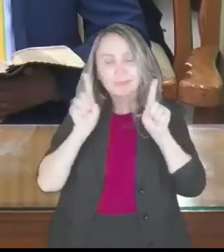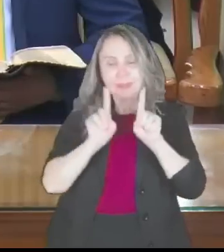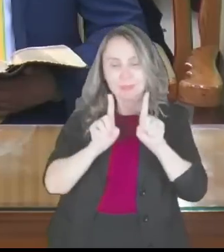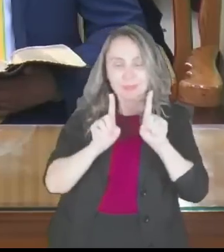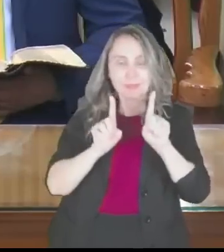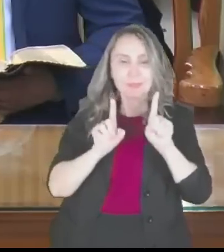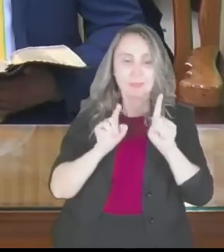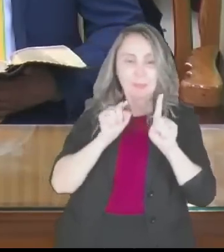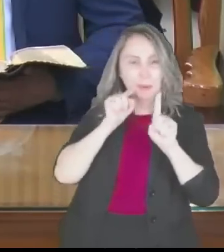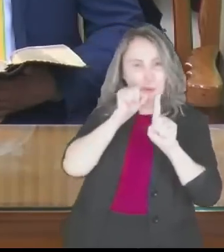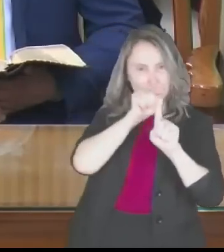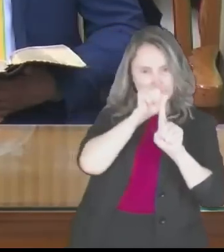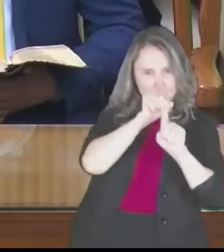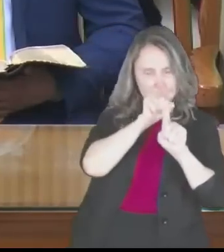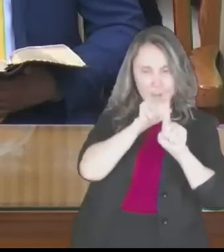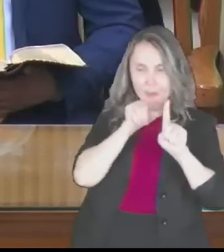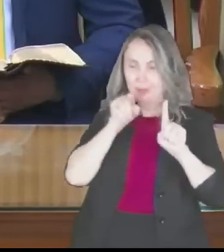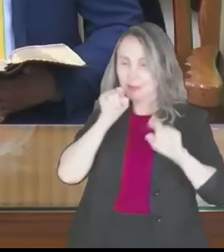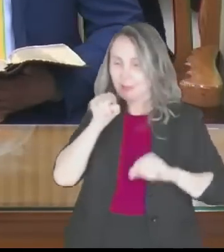Aleluia.